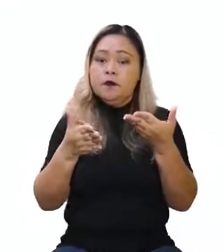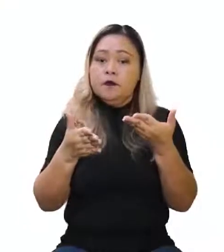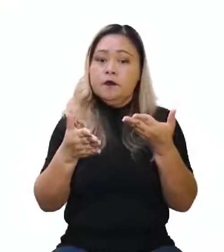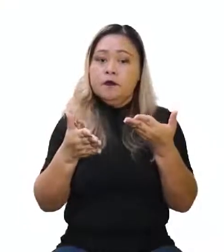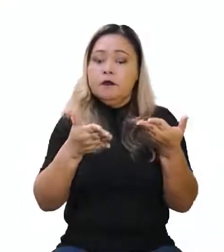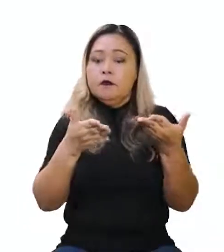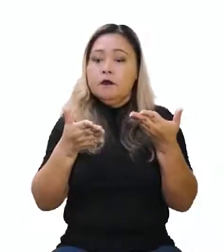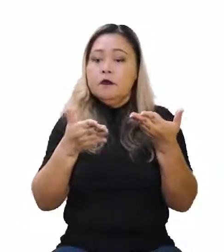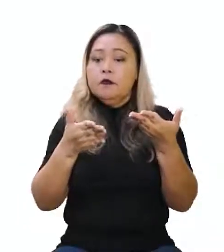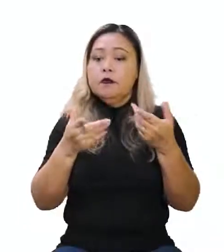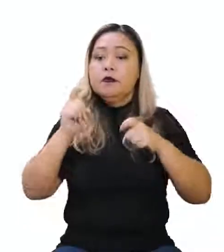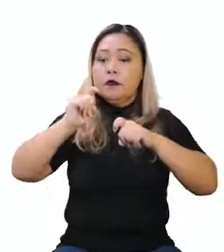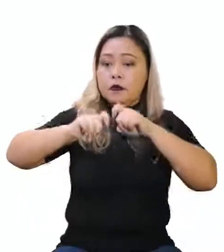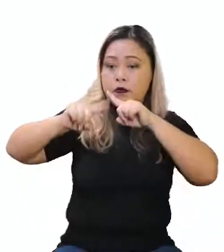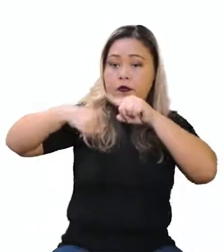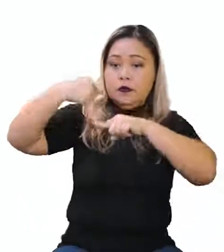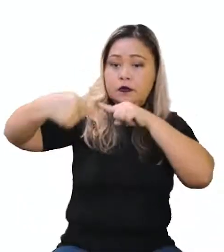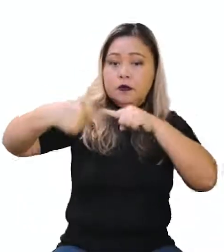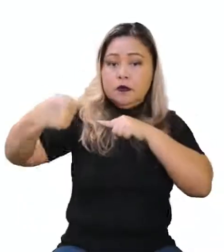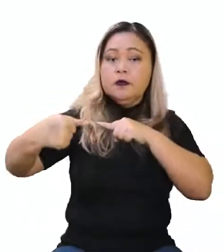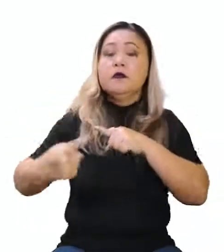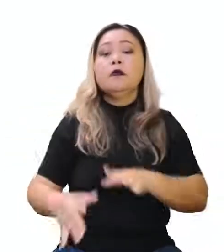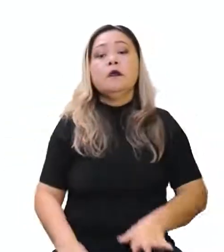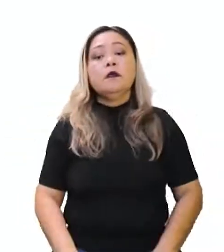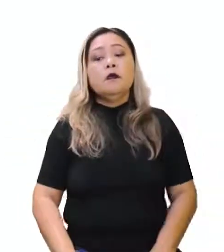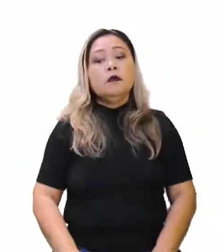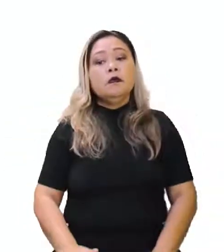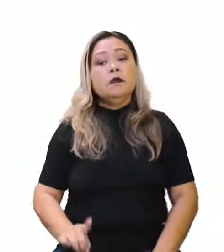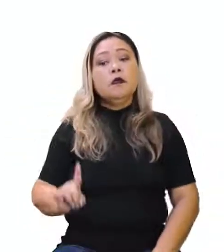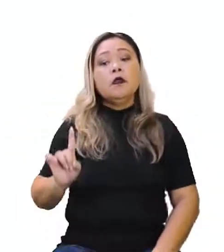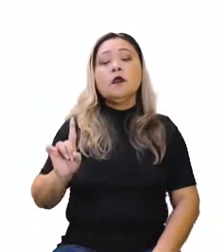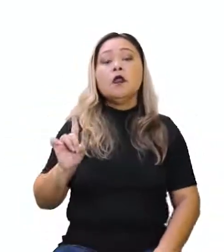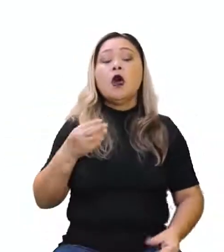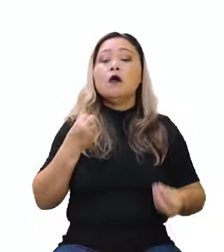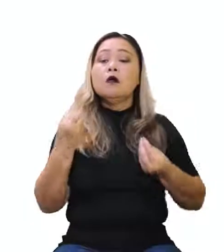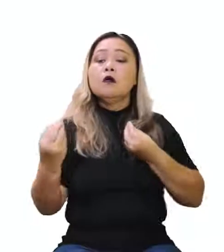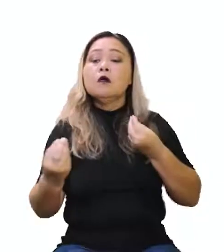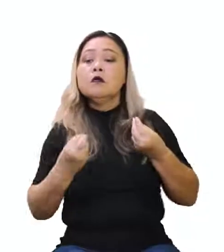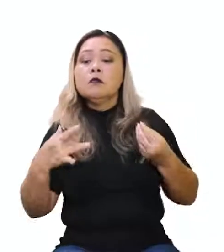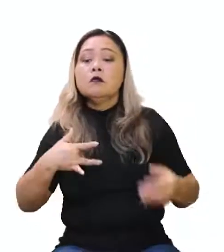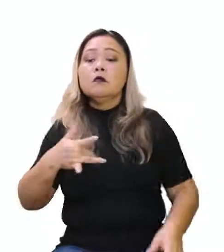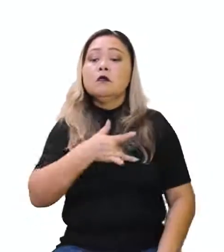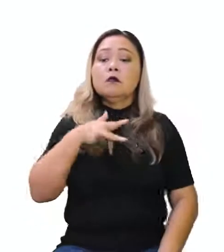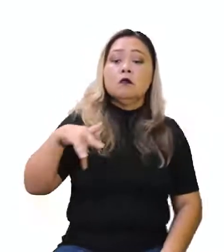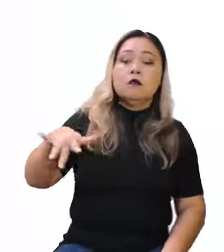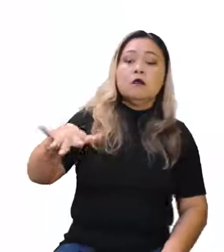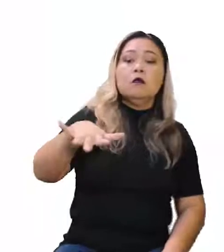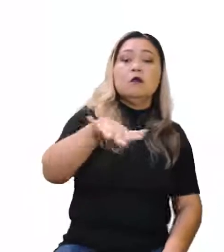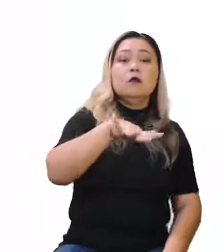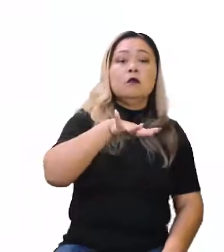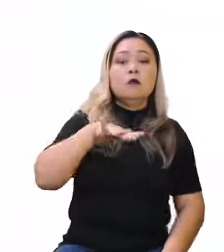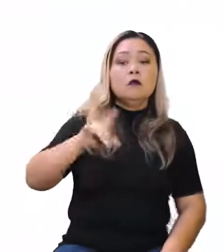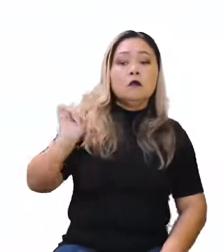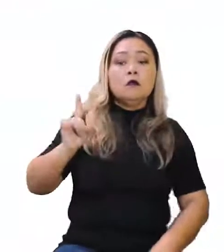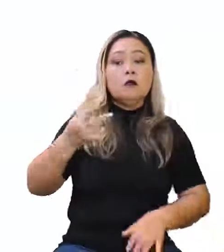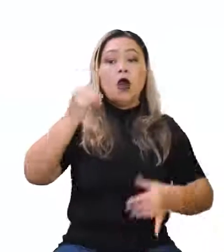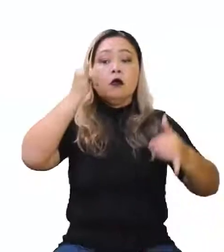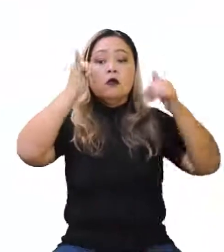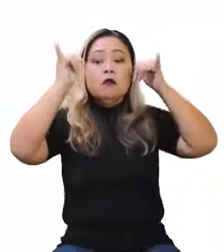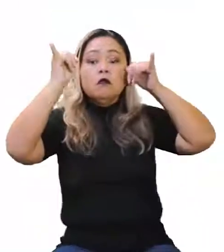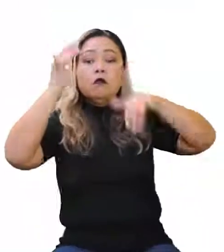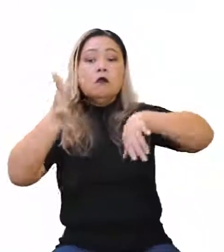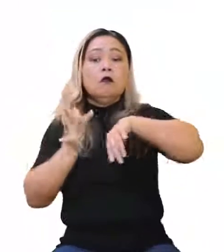de reprodução. Isso nos faz lembrar o manejo sanitário. O manejo sanitário,